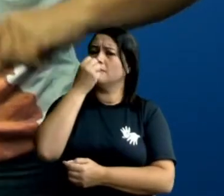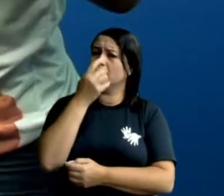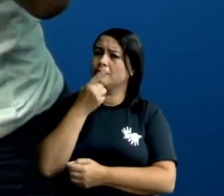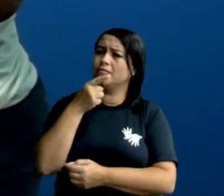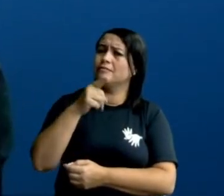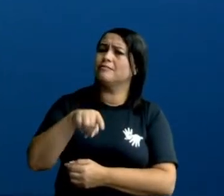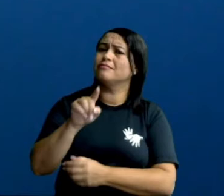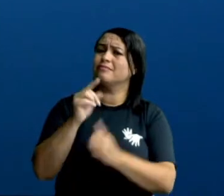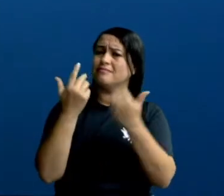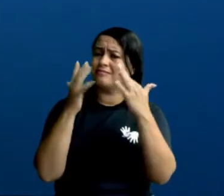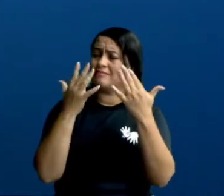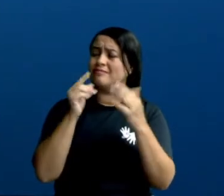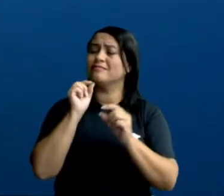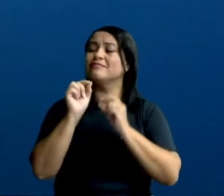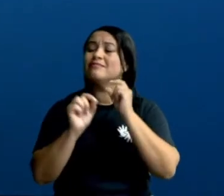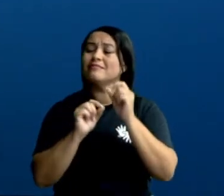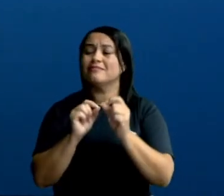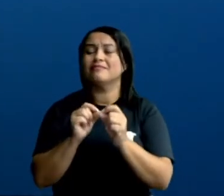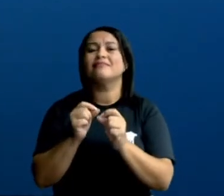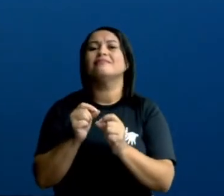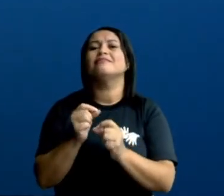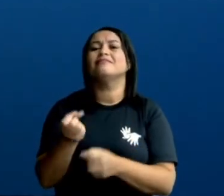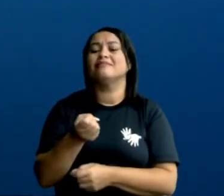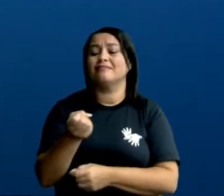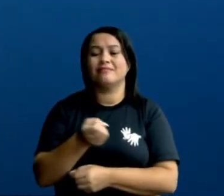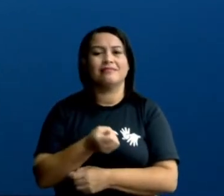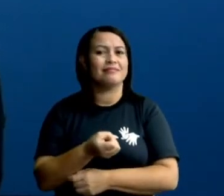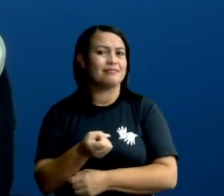Muito bem, é o